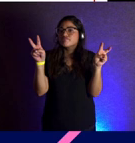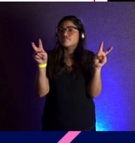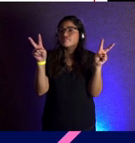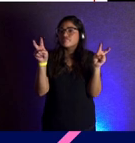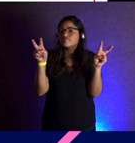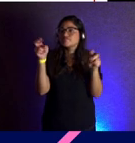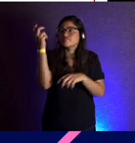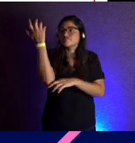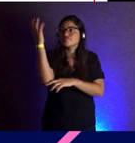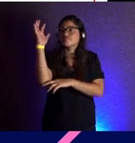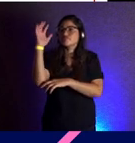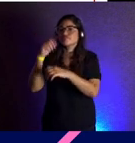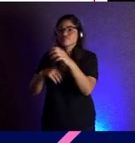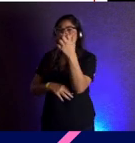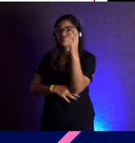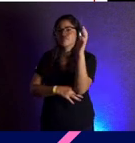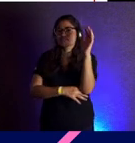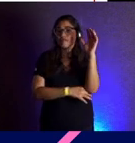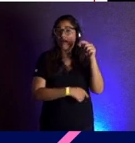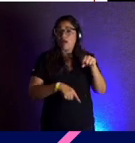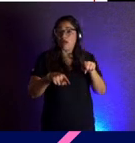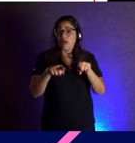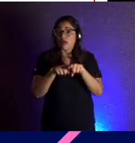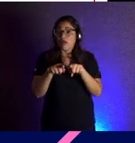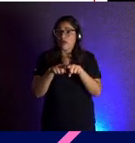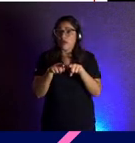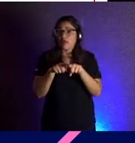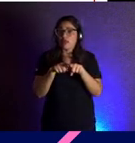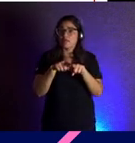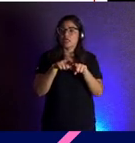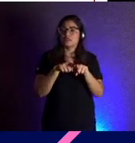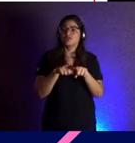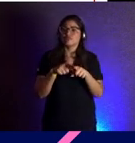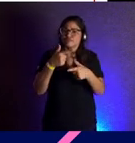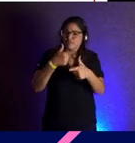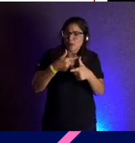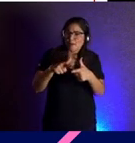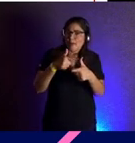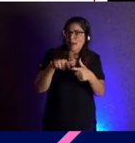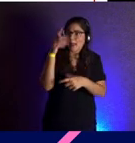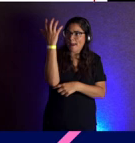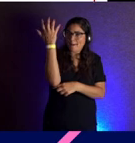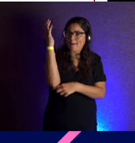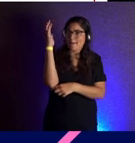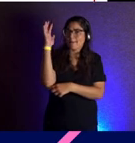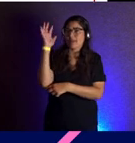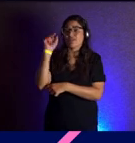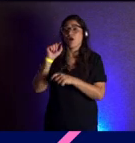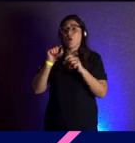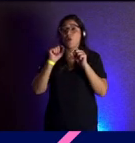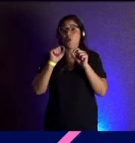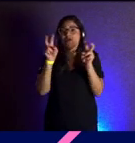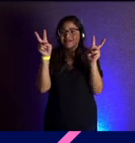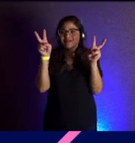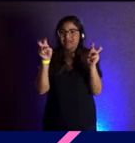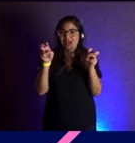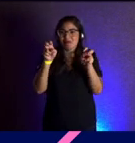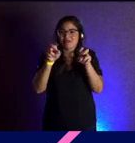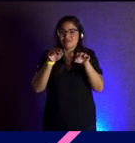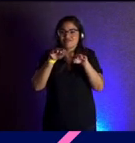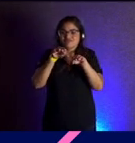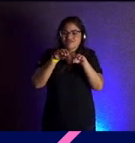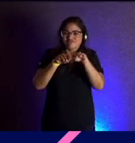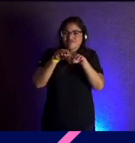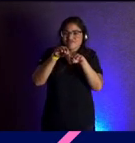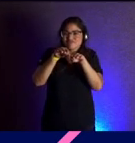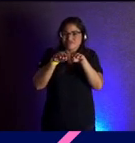e as questões de impactos ambientais são essencialmente um problema relacionado à desigualdade, né? Então, isso